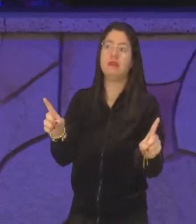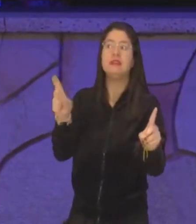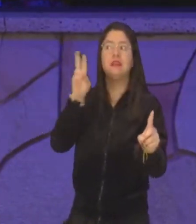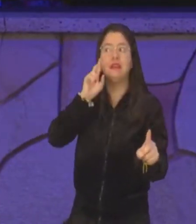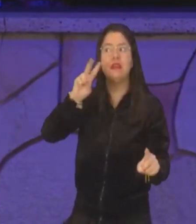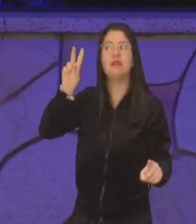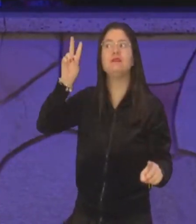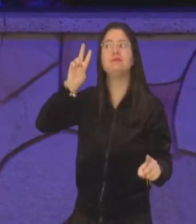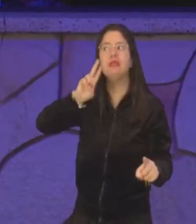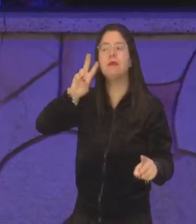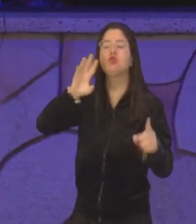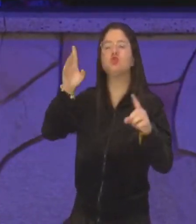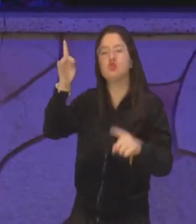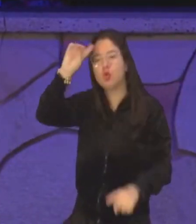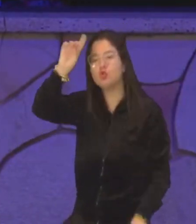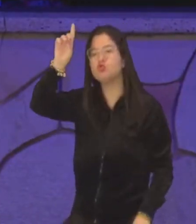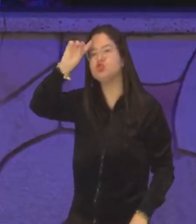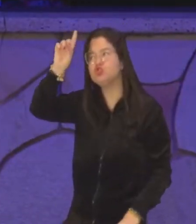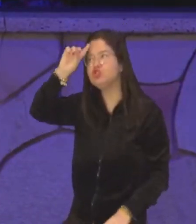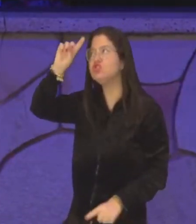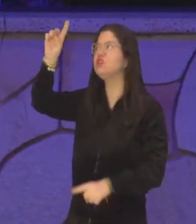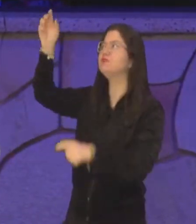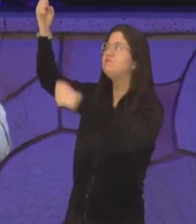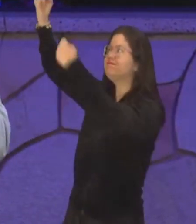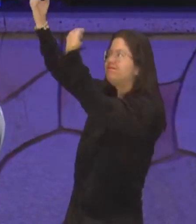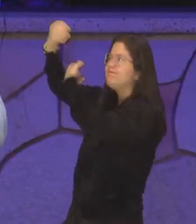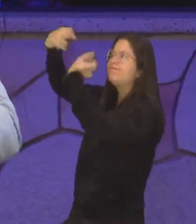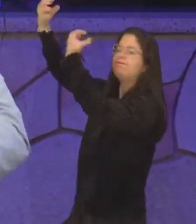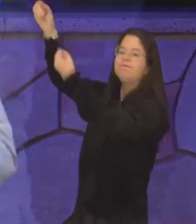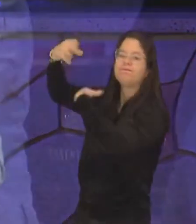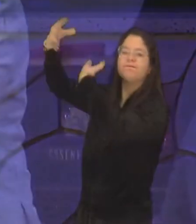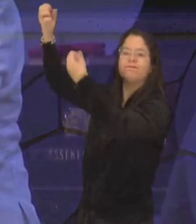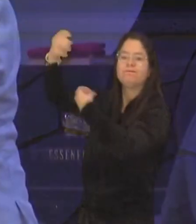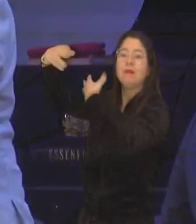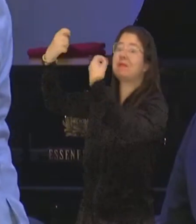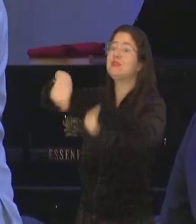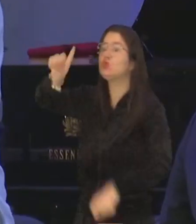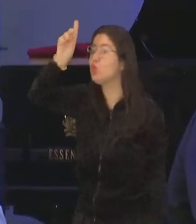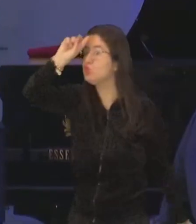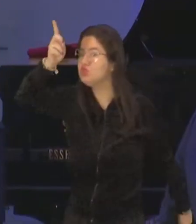dele. E esta palavra que precisa ser comida todos os dias,